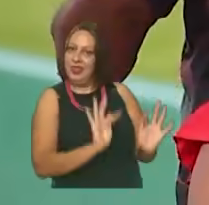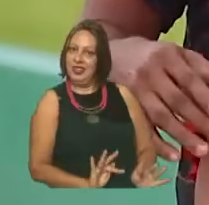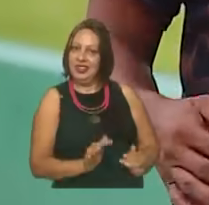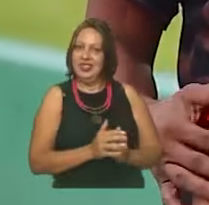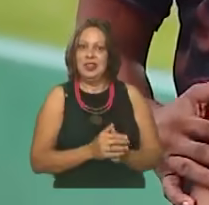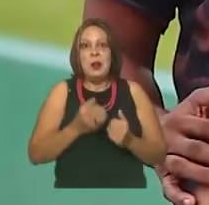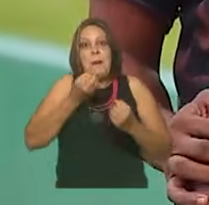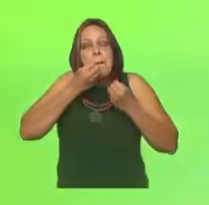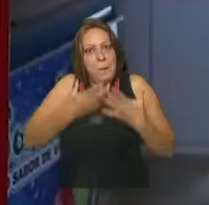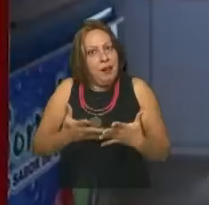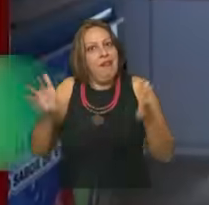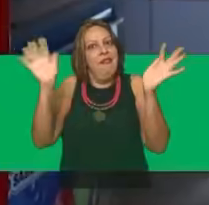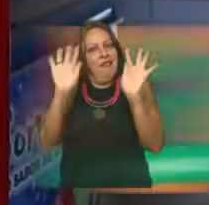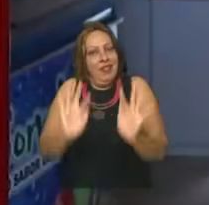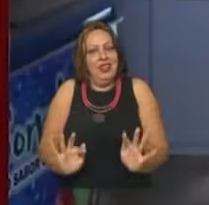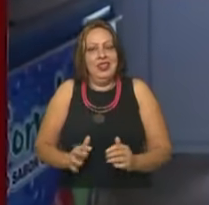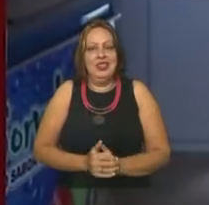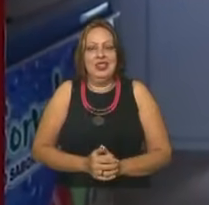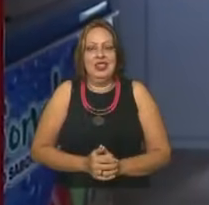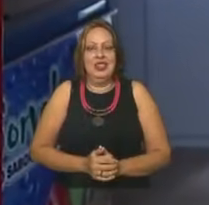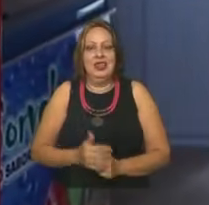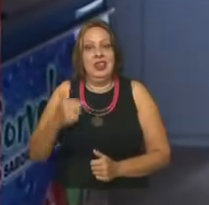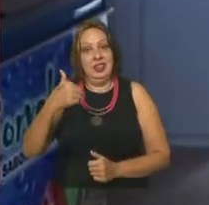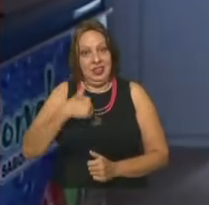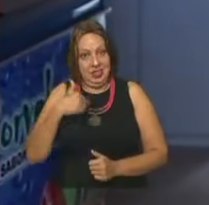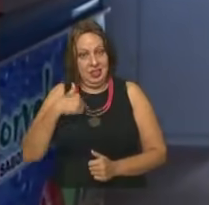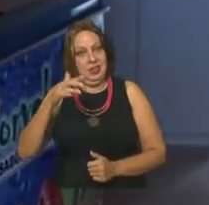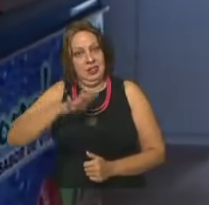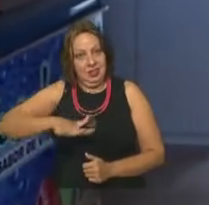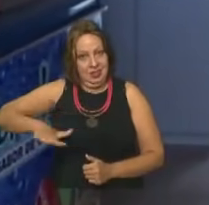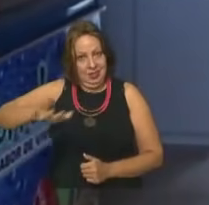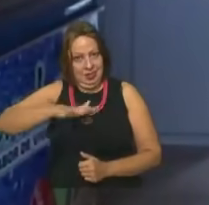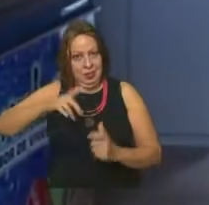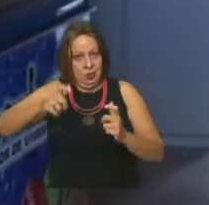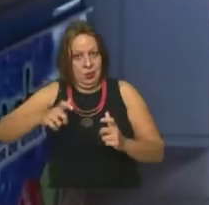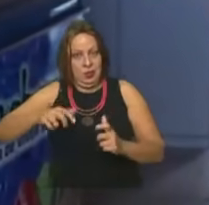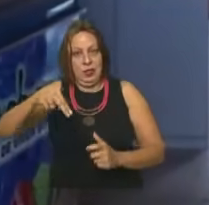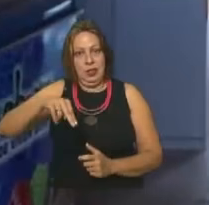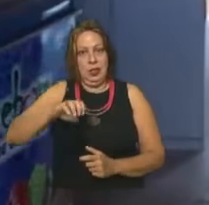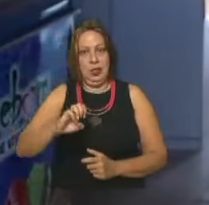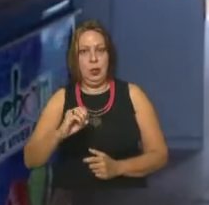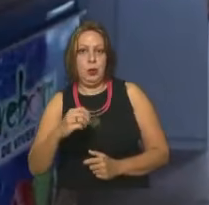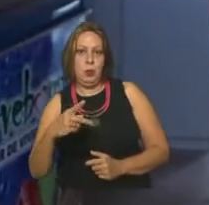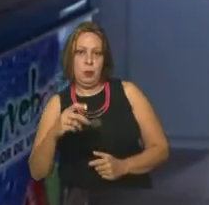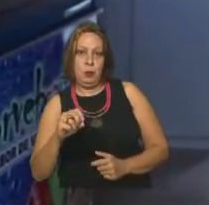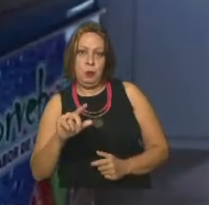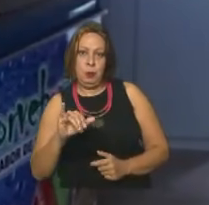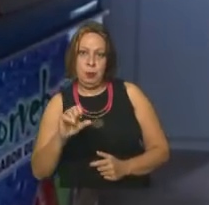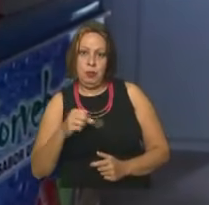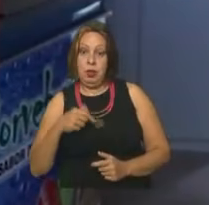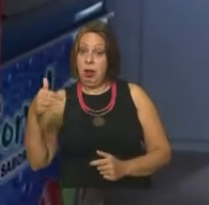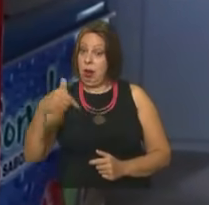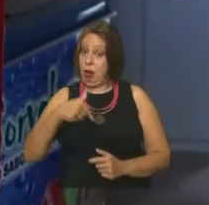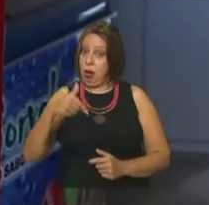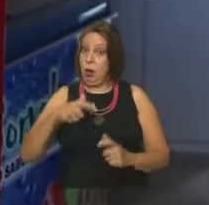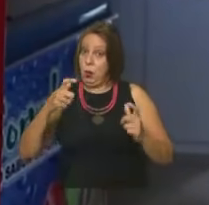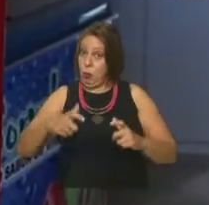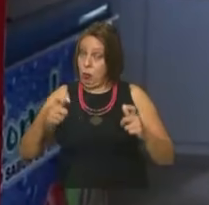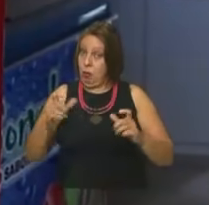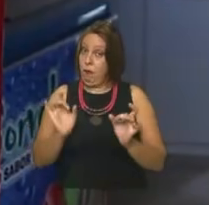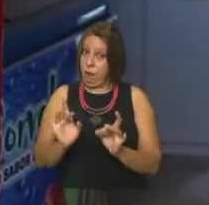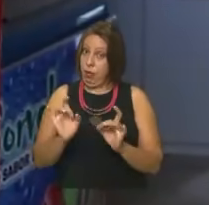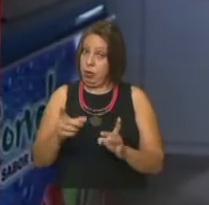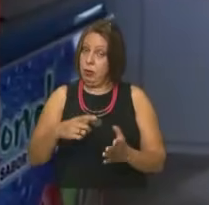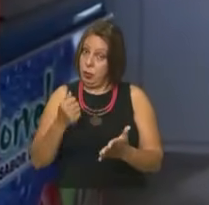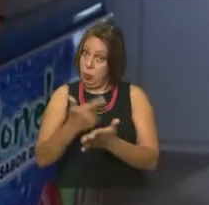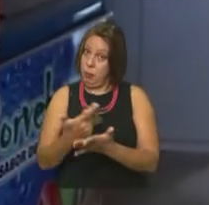e bem feliz, viu? Sou da Regional Neópolis. E aqui é meu ponto de venda, ponto de recarga, mercearia do Willams. Venha garantir